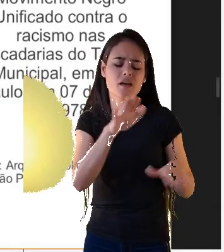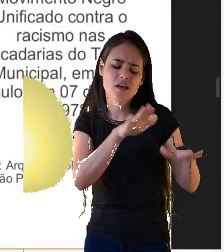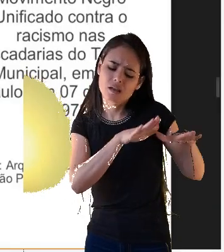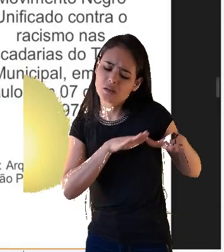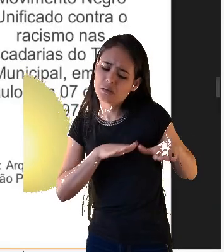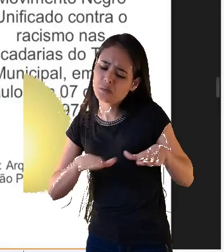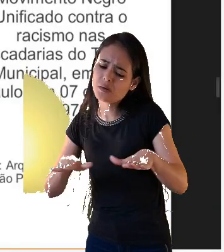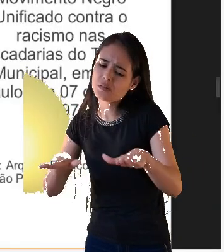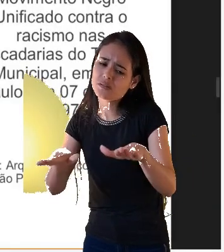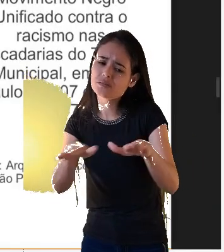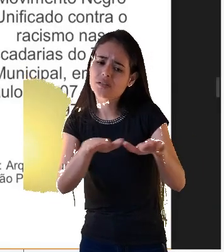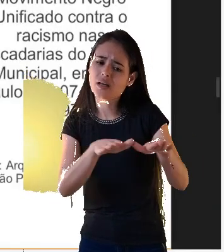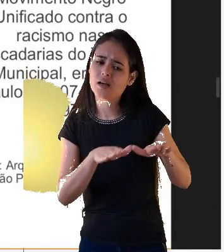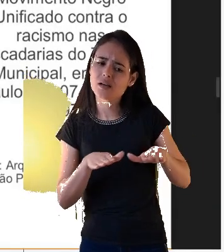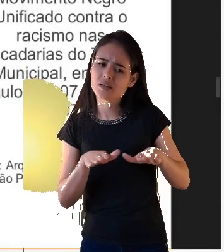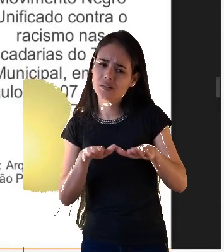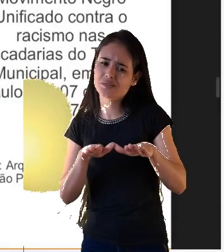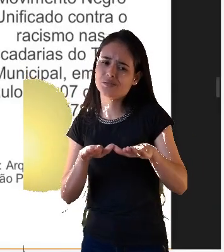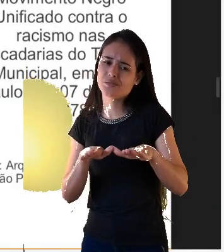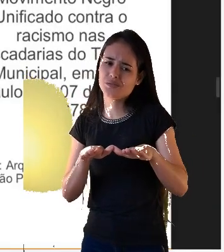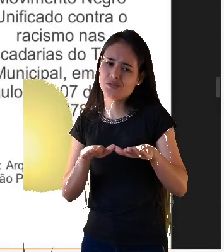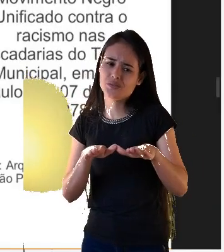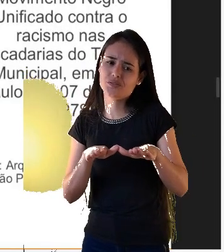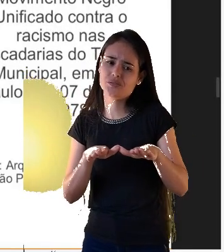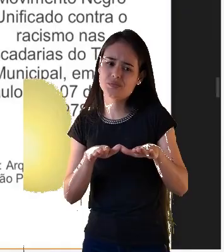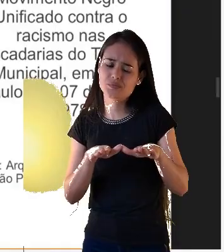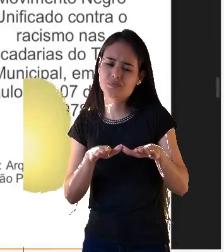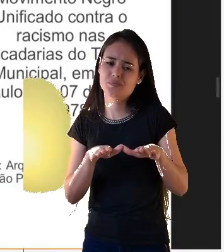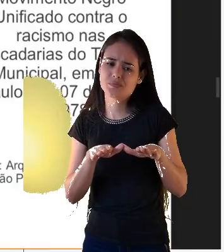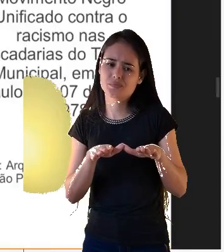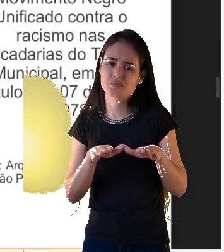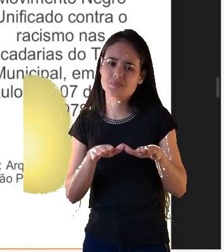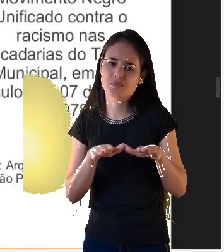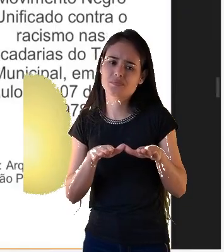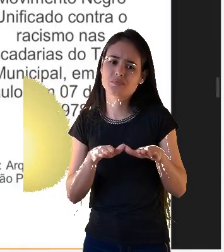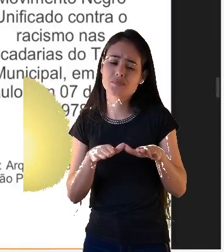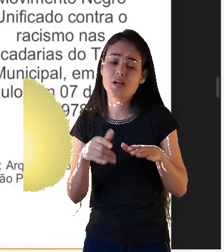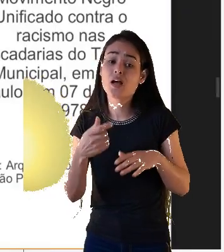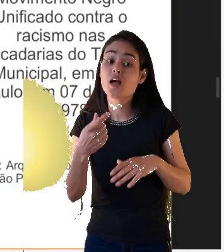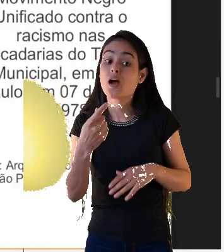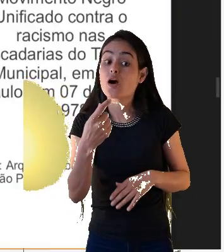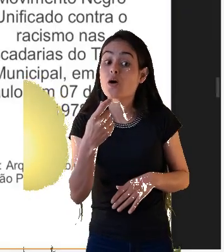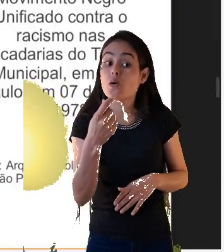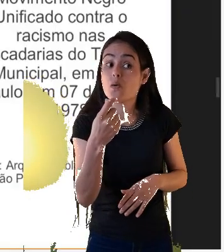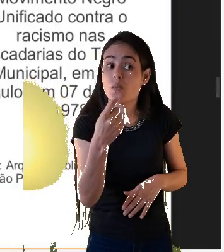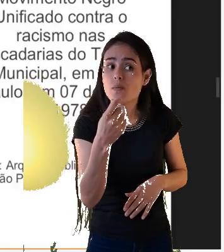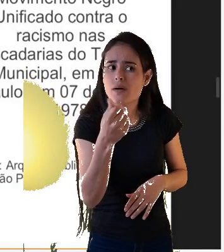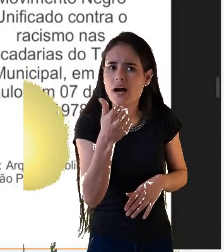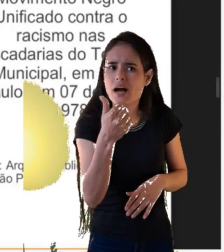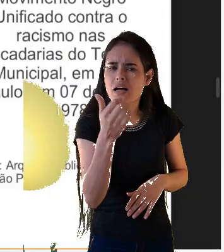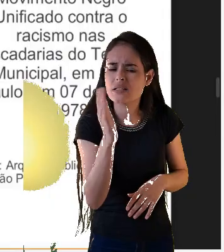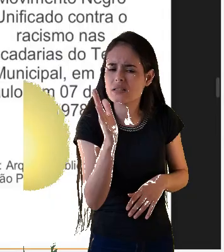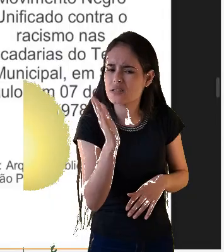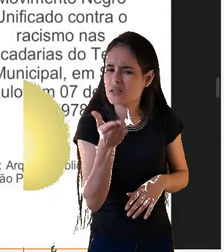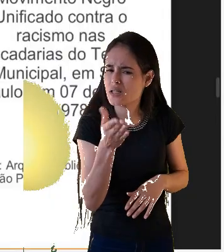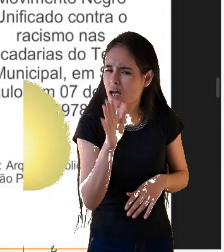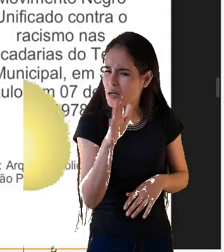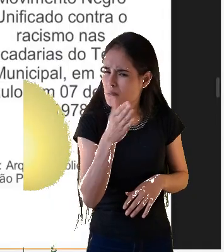também hoje é sobre fortalecimento de democracia,